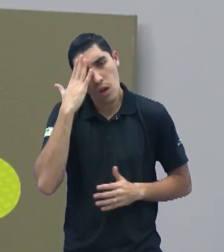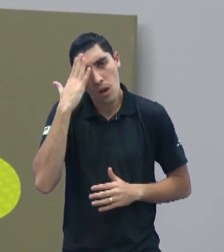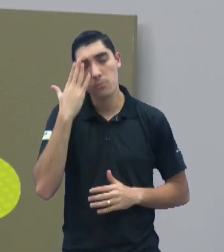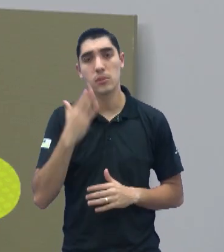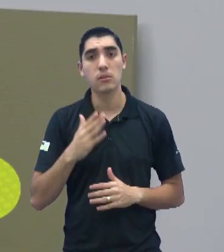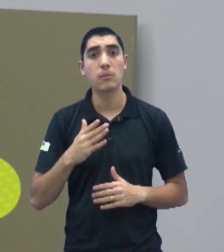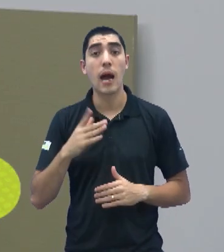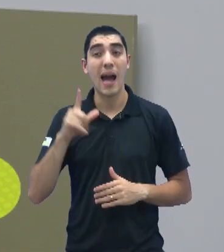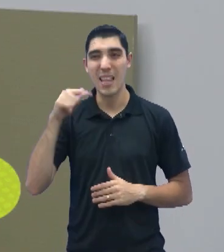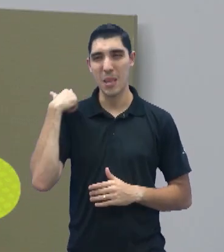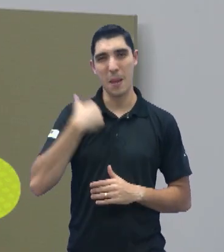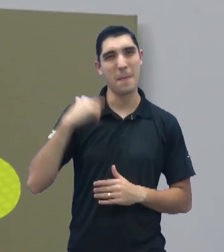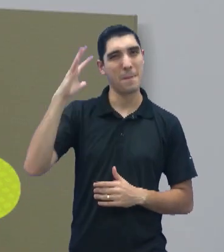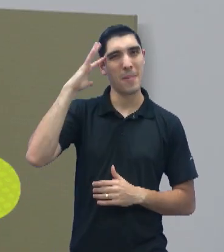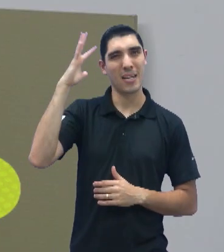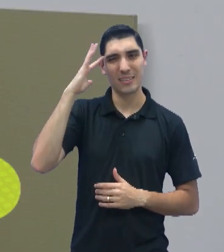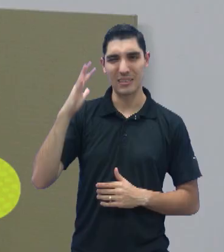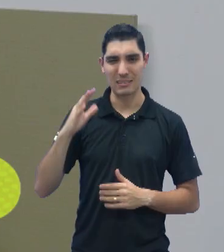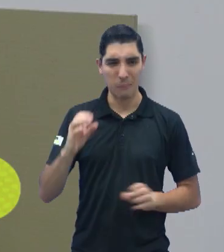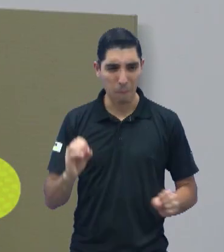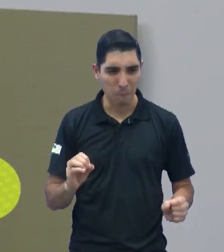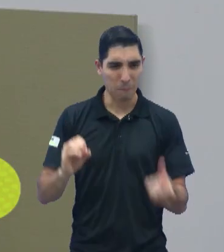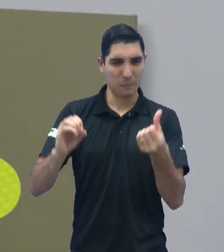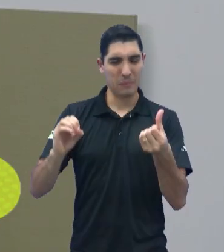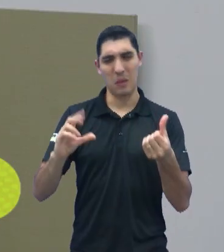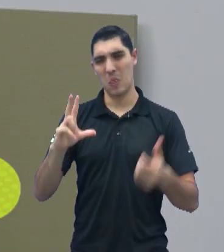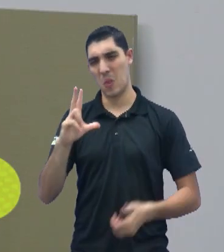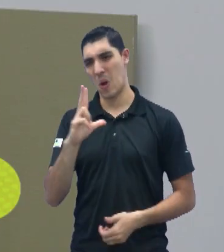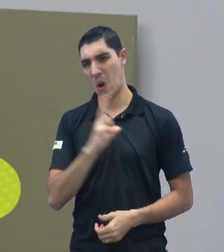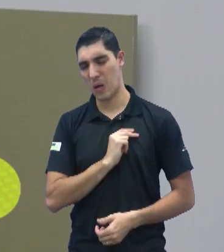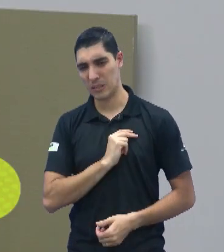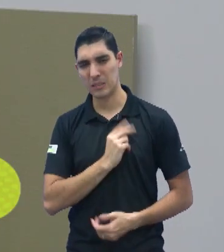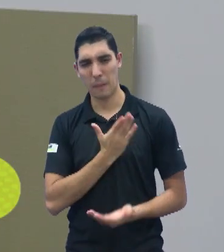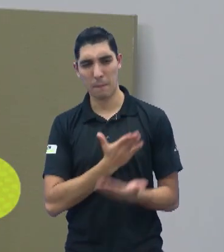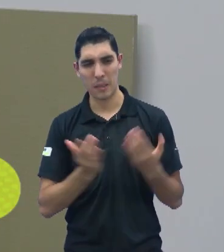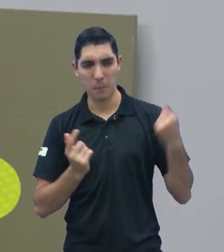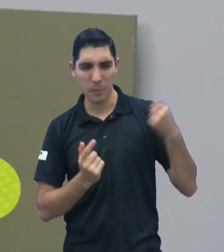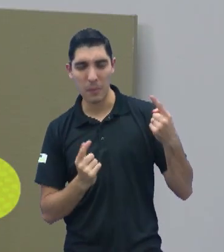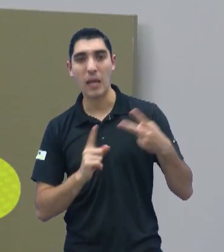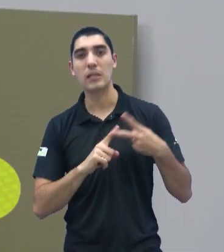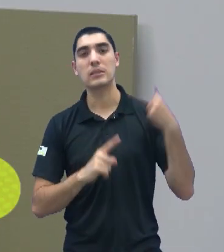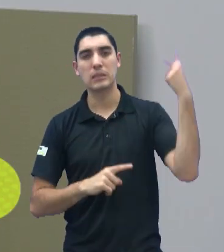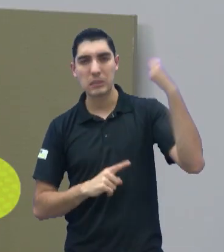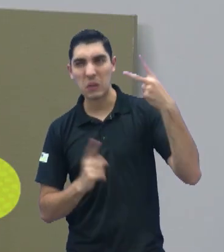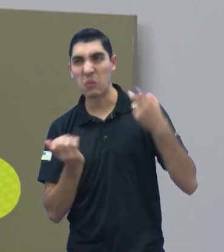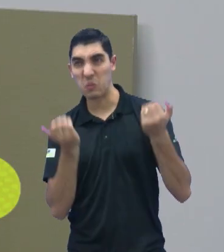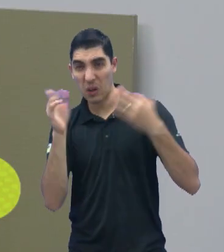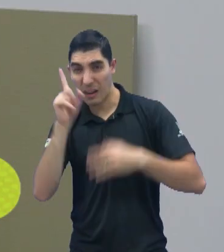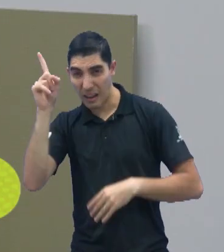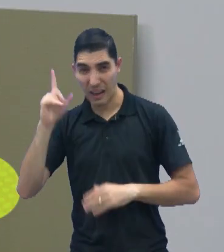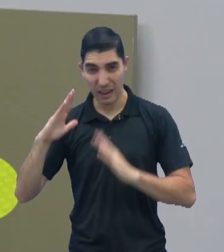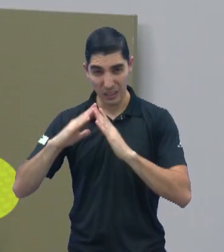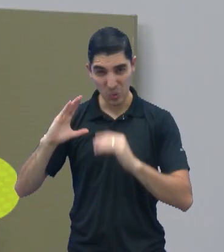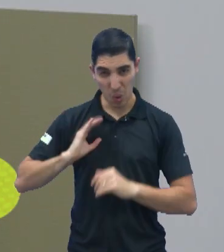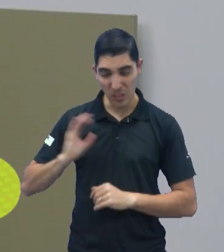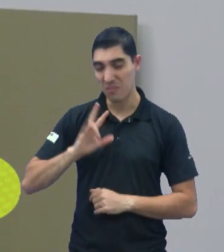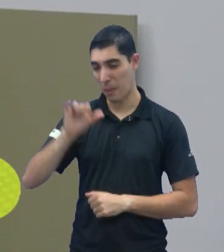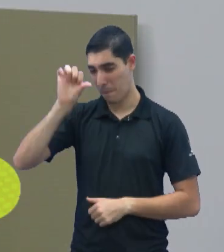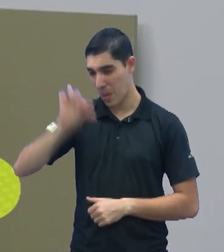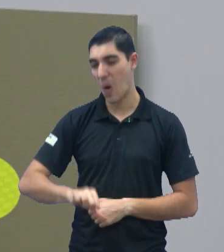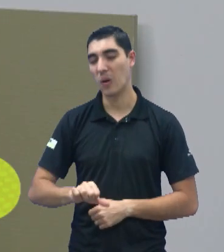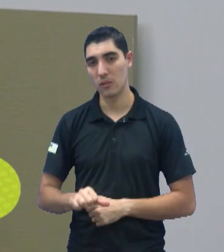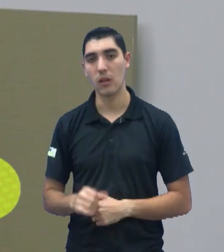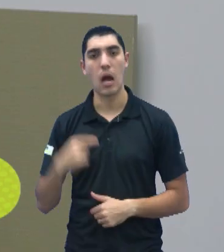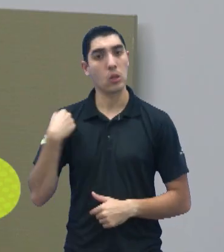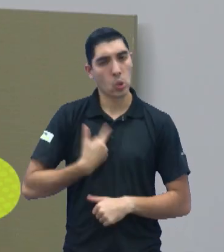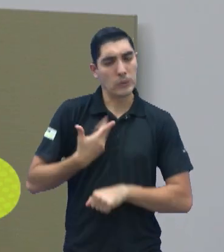todo mundo imaginava, cara, tomou 6 aqui, lá, né? Cara, a gente treinou, trabalhou muito, teve 2 semanas de folga, né? Folga assim, sem jogos, pra